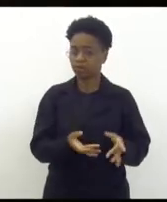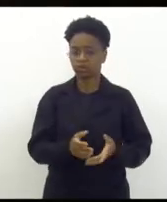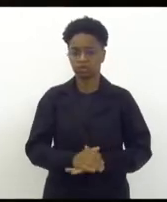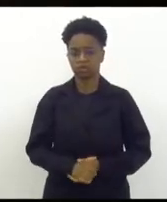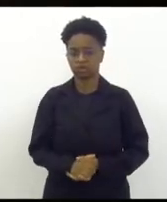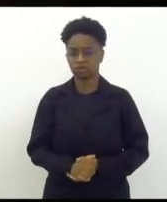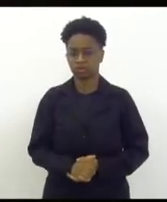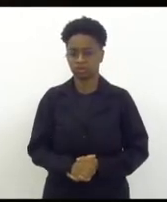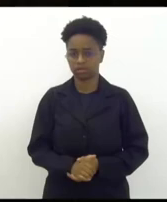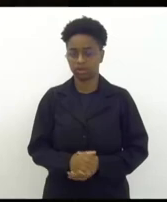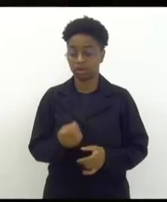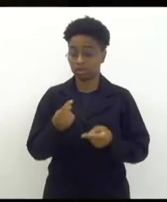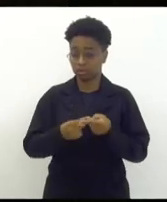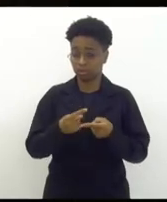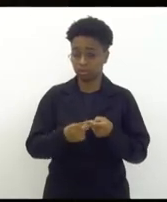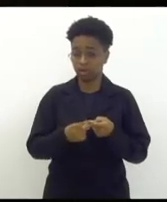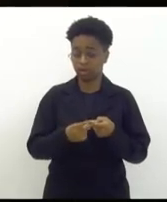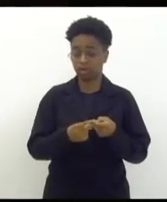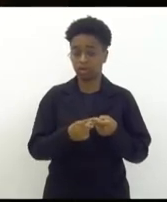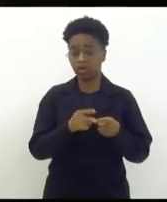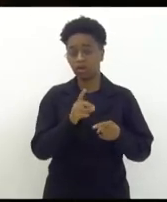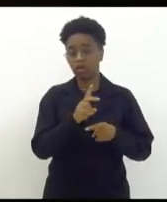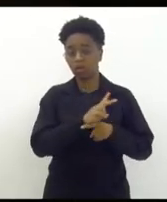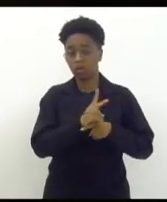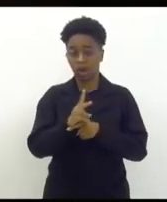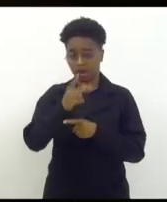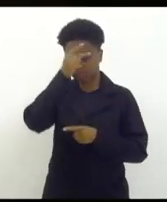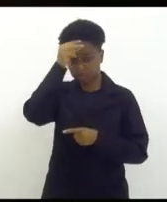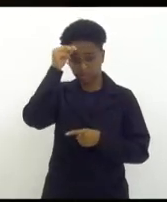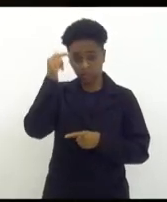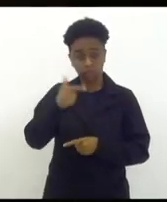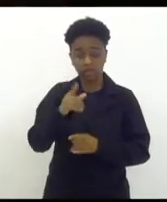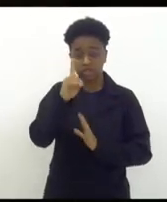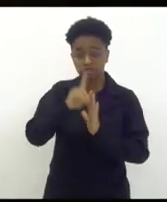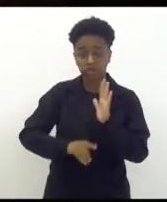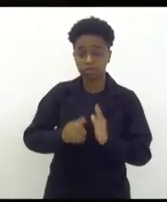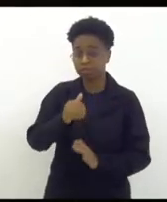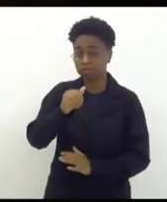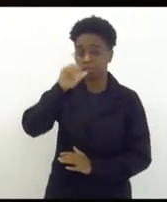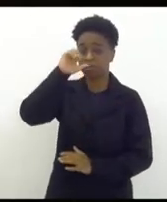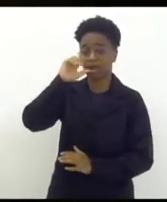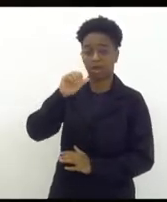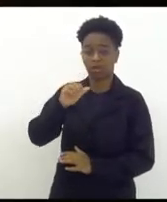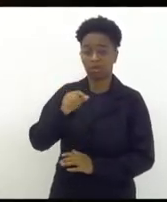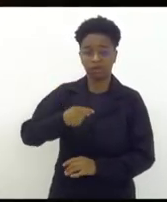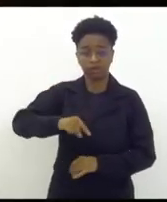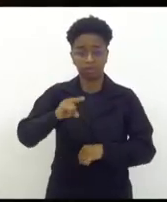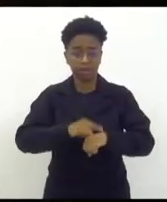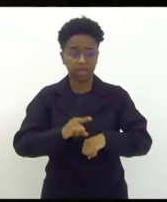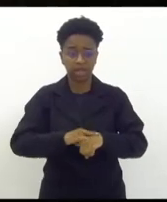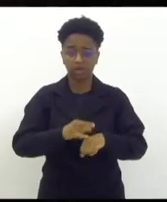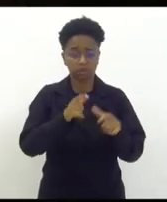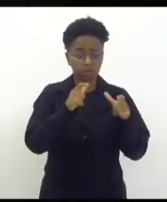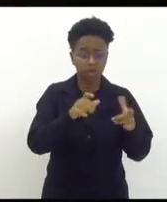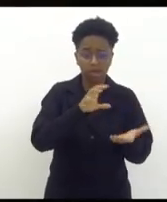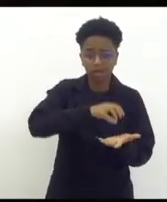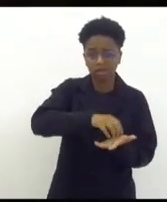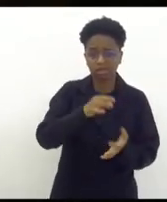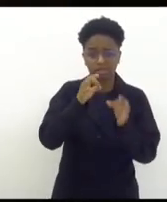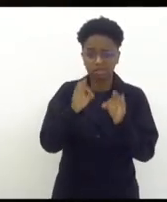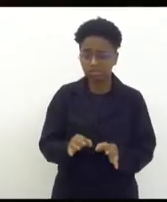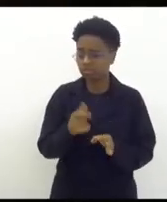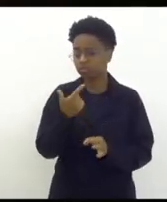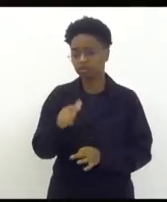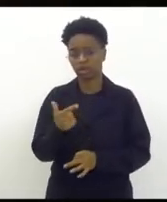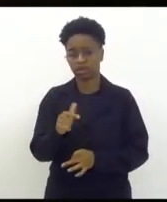onde um guarda municipal no Rio de Janeiro não tem direito sequer a beber água ir ao banheiro ter um alojamento decente a guarda municipal